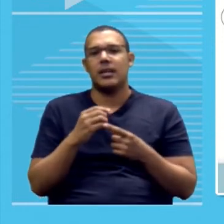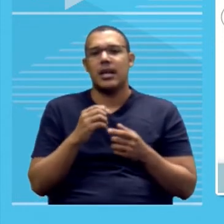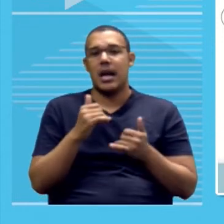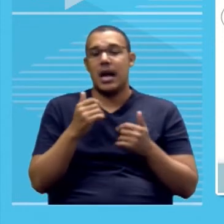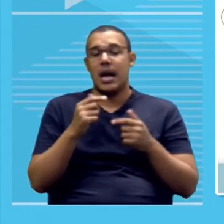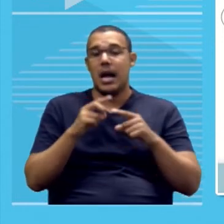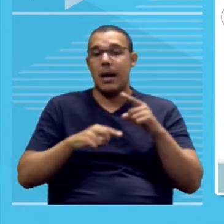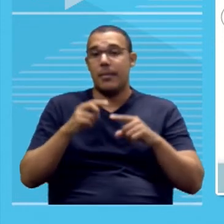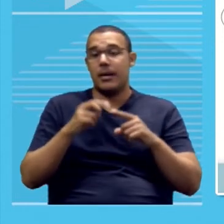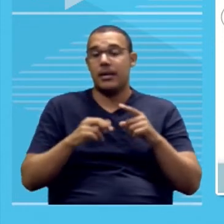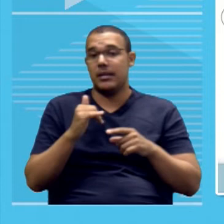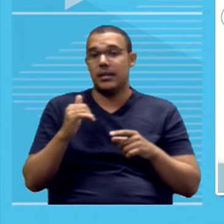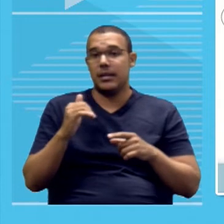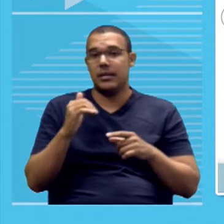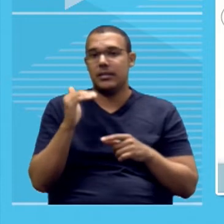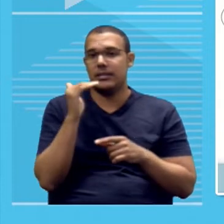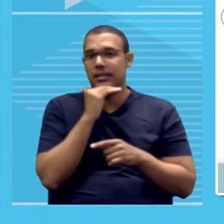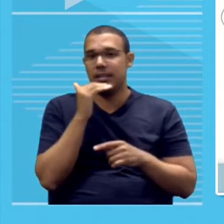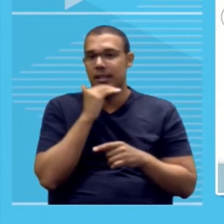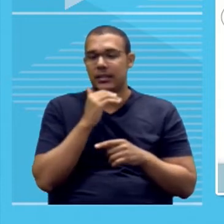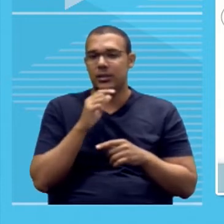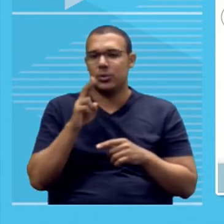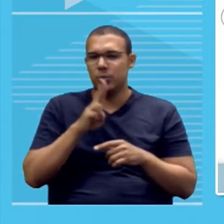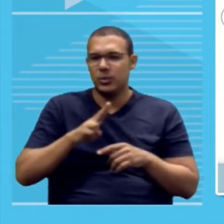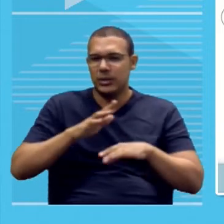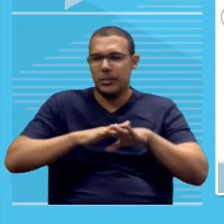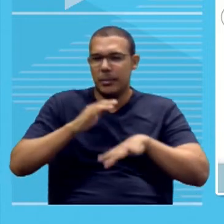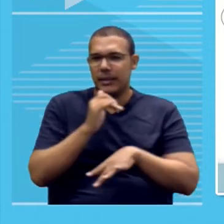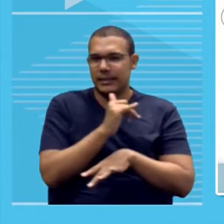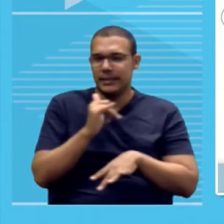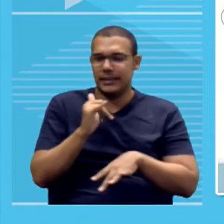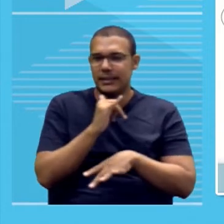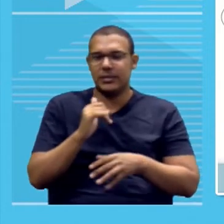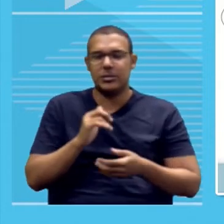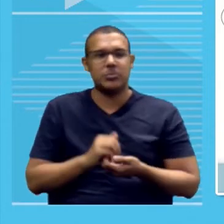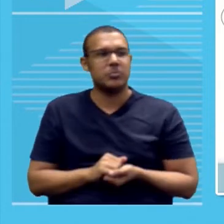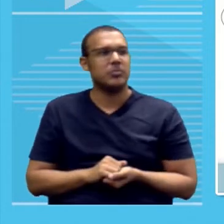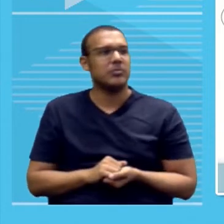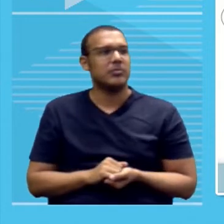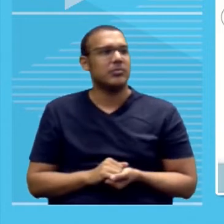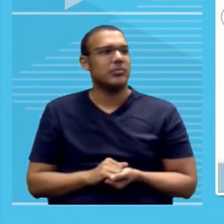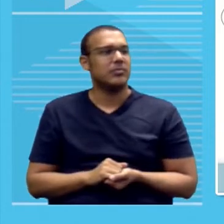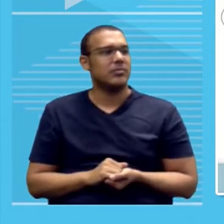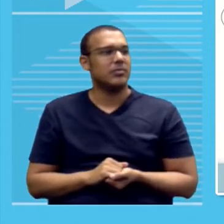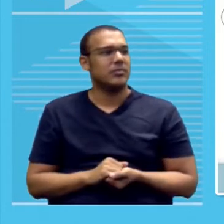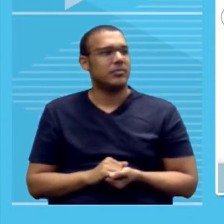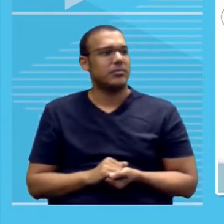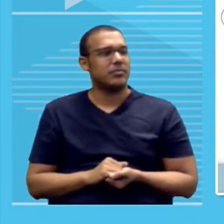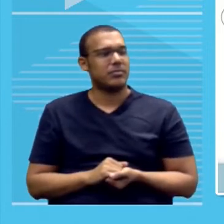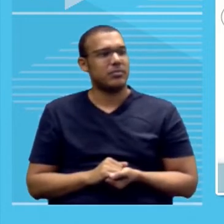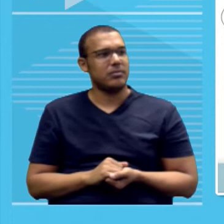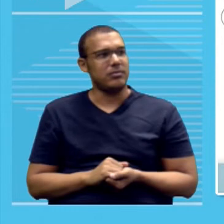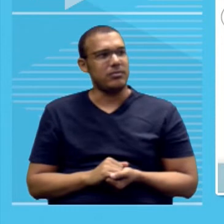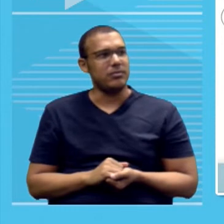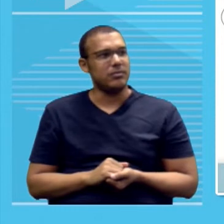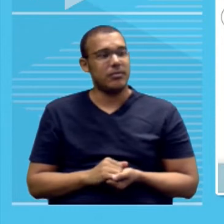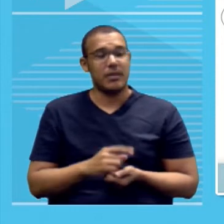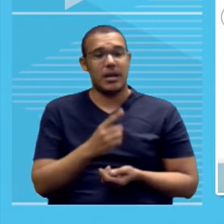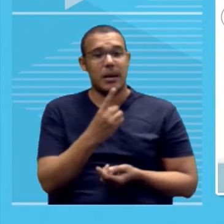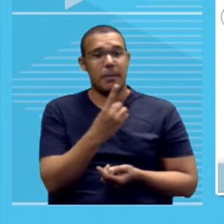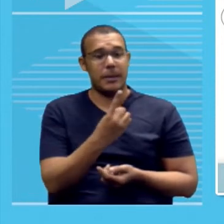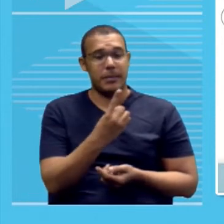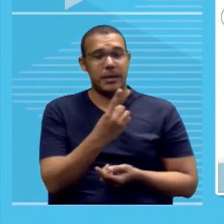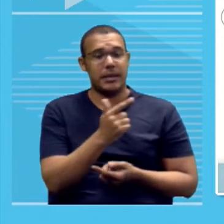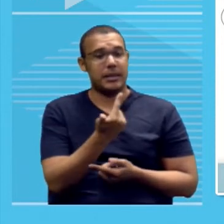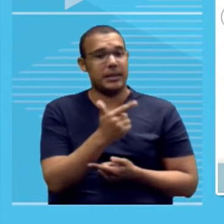ele consome mais, certo? Então a lâmpada consome mais. Ecologia, a lâmpada comum não contém mercúrio, isso